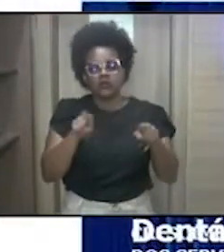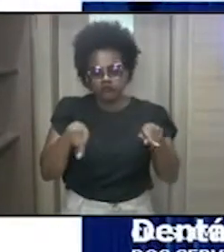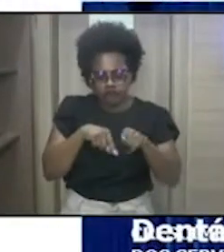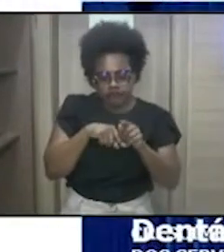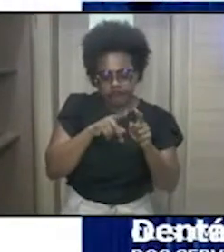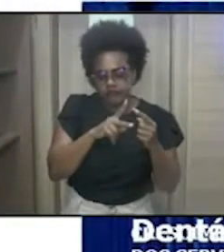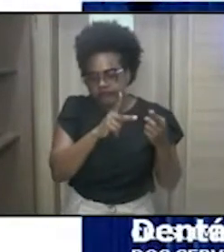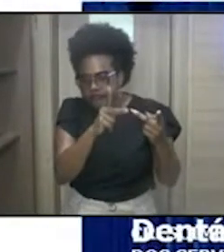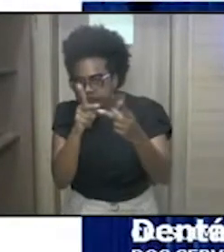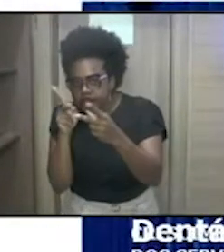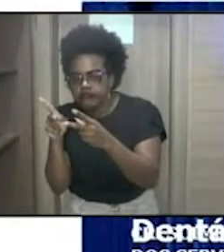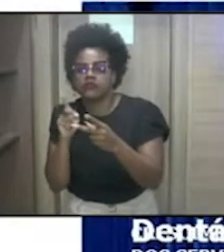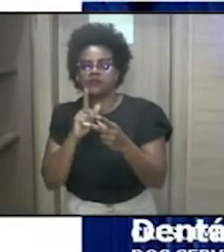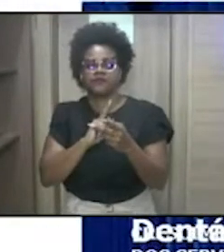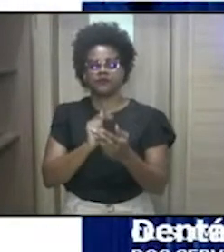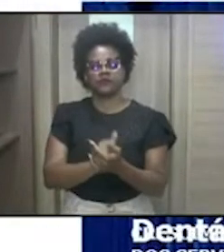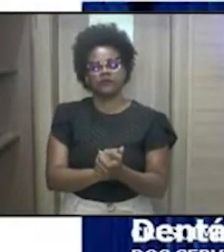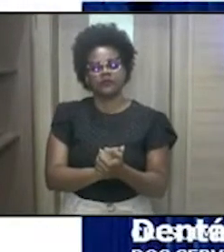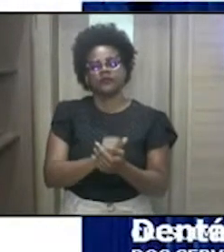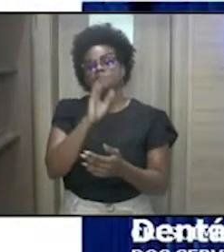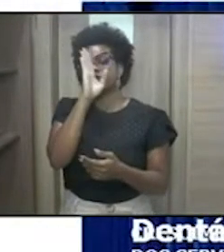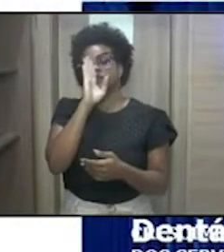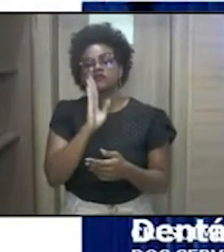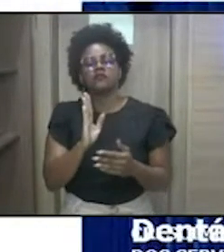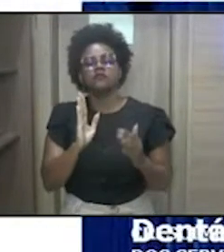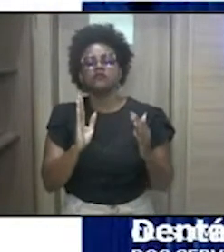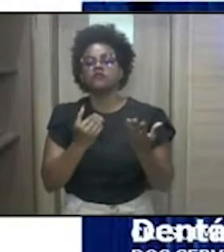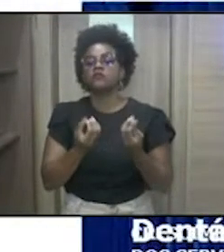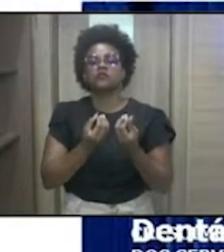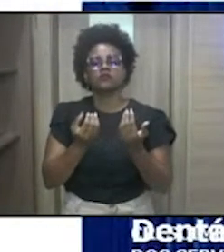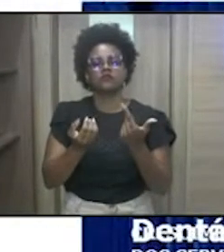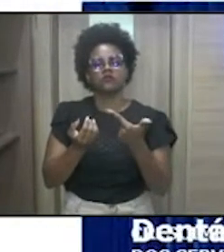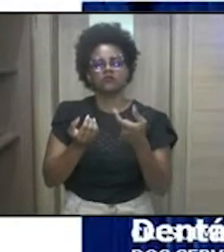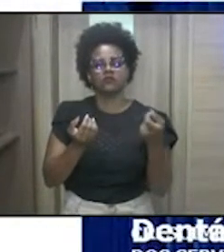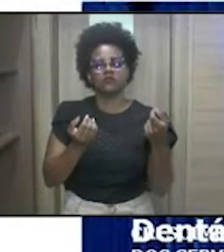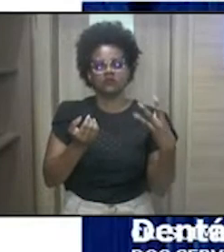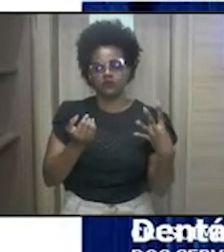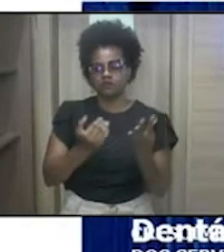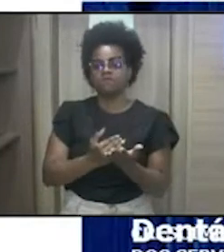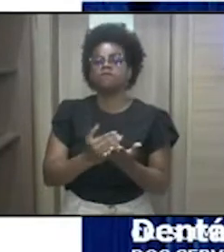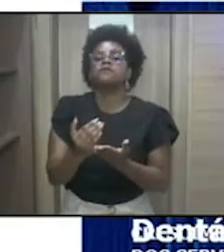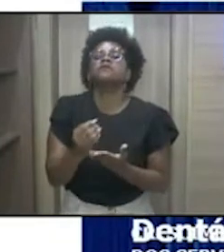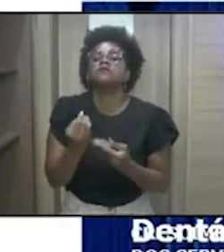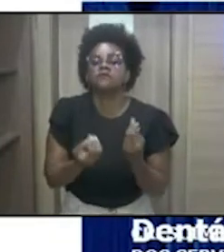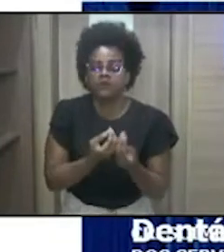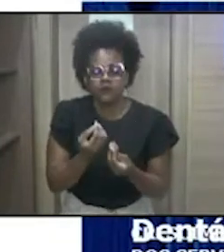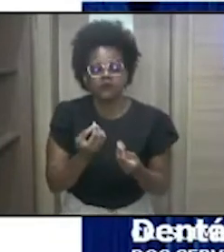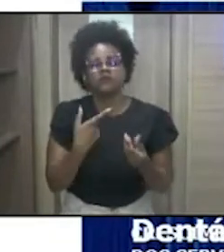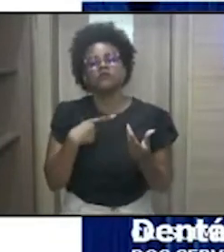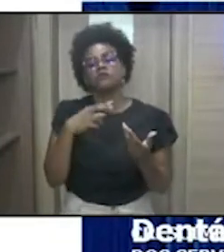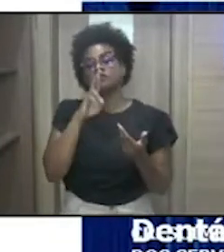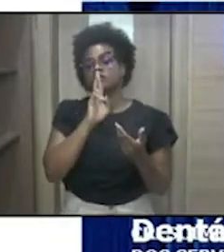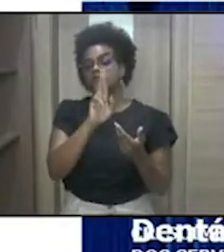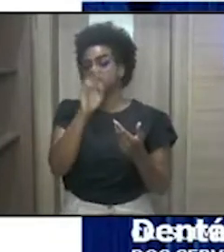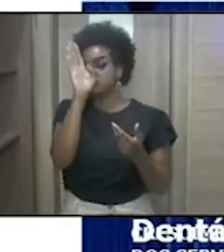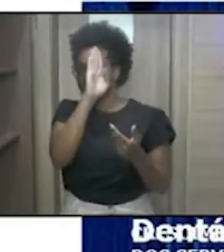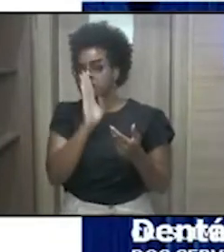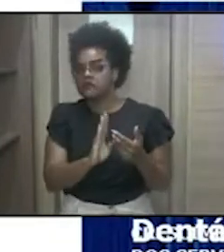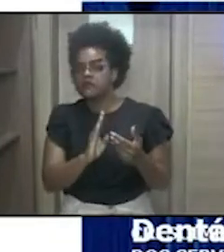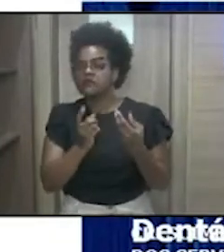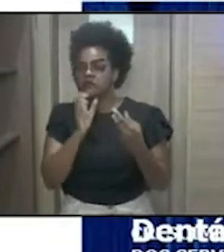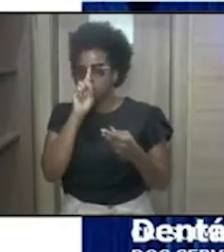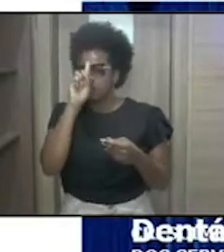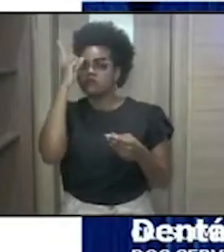foram visitados. Então, o que o Brasil fez a partir de 2004? A resposta social que o Estado brasileiro foi inventar, né, uma